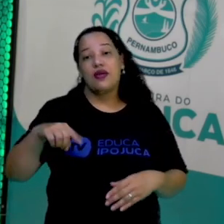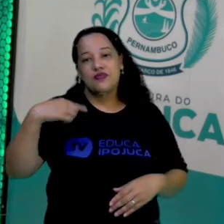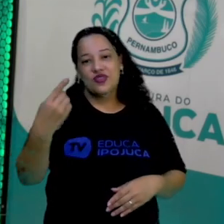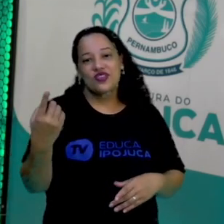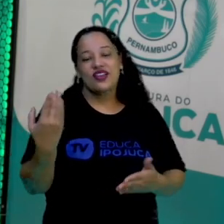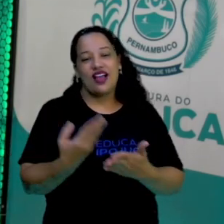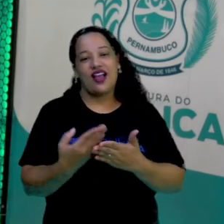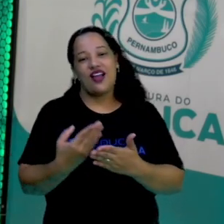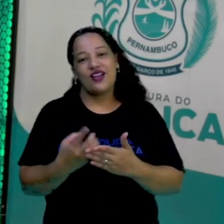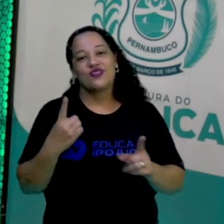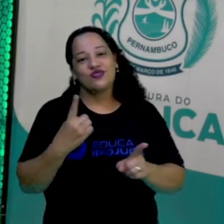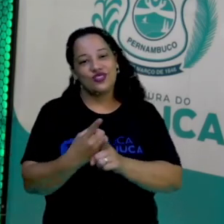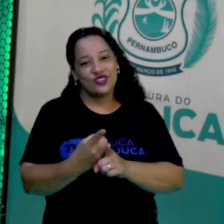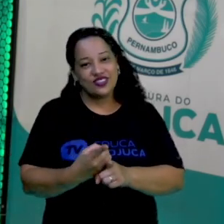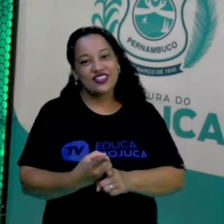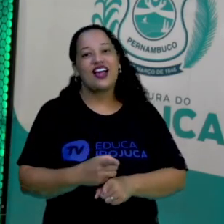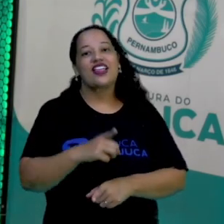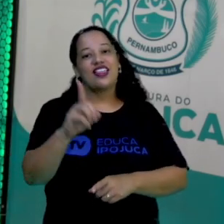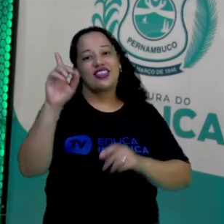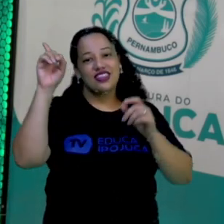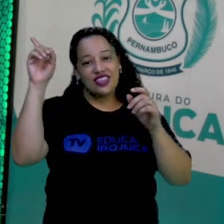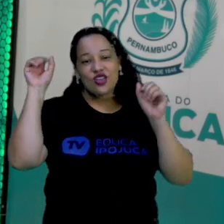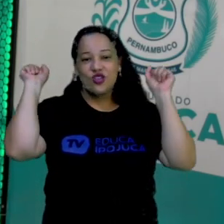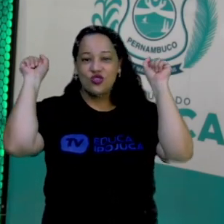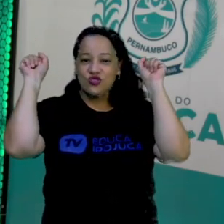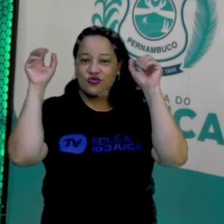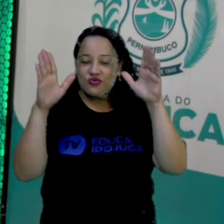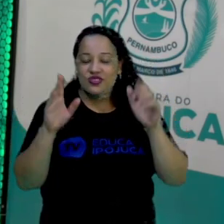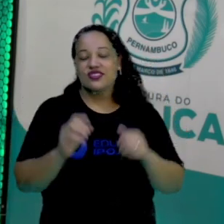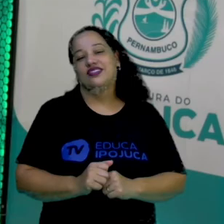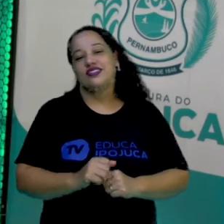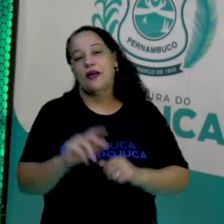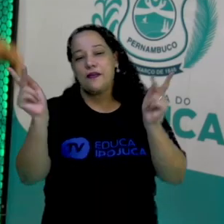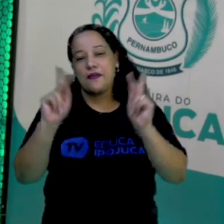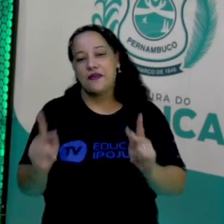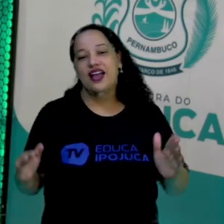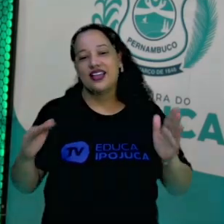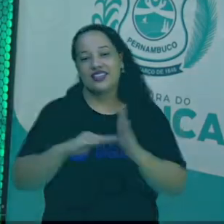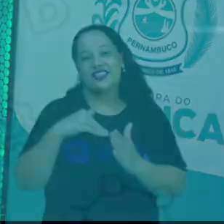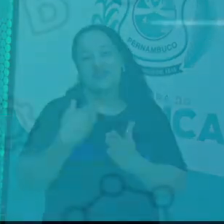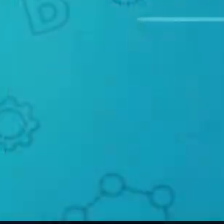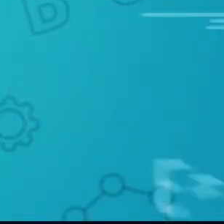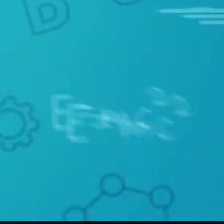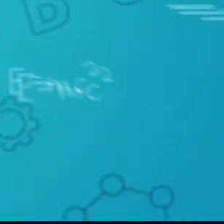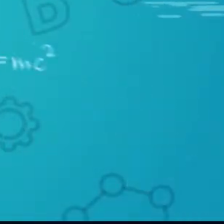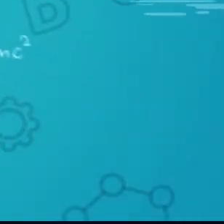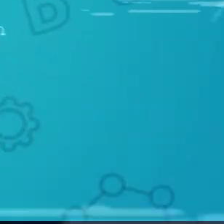próximas aulas. Então, fique com Deus, fique na paz e até mais.